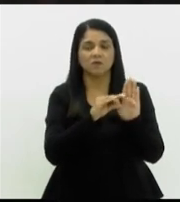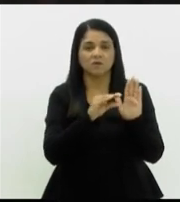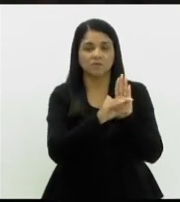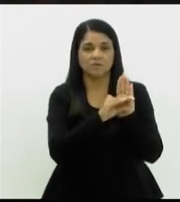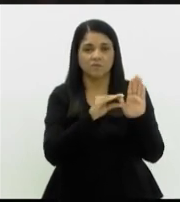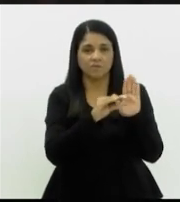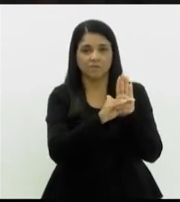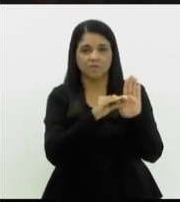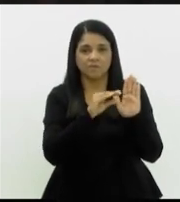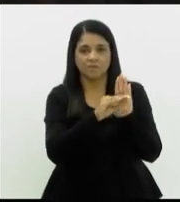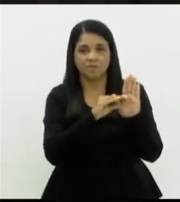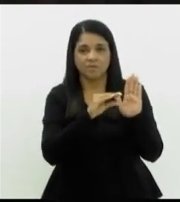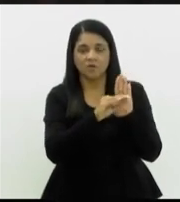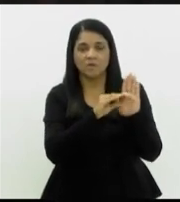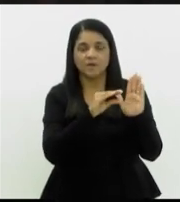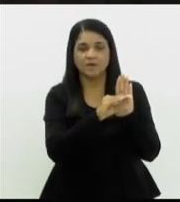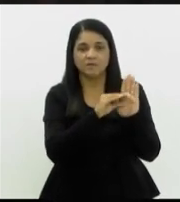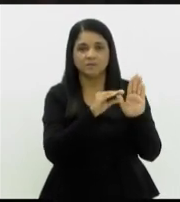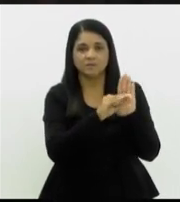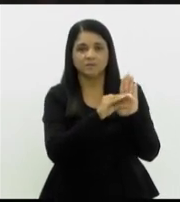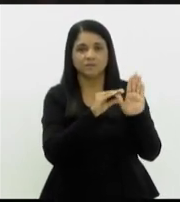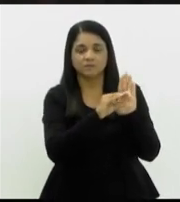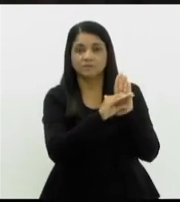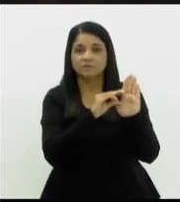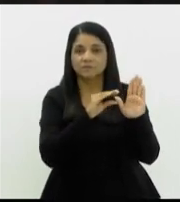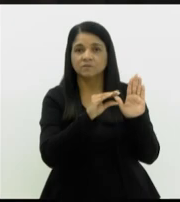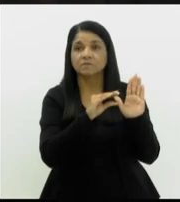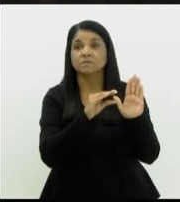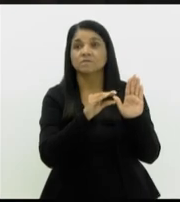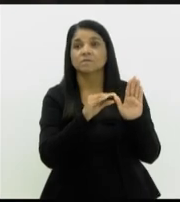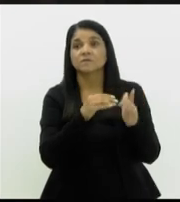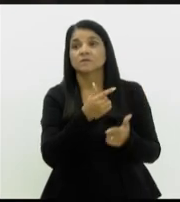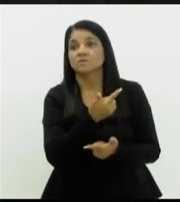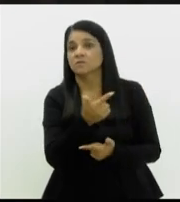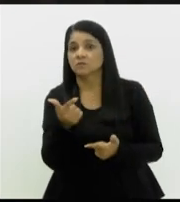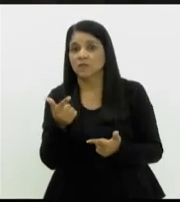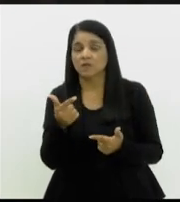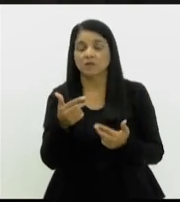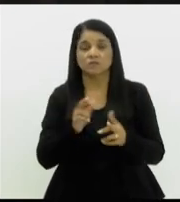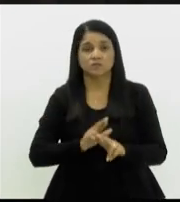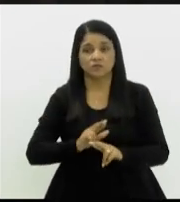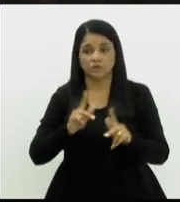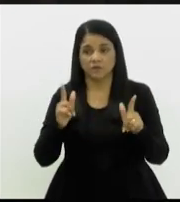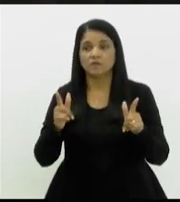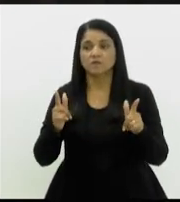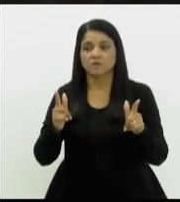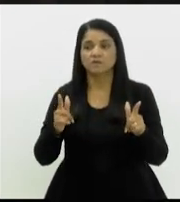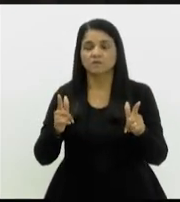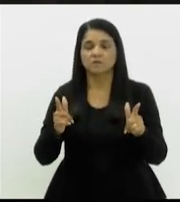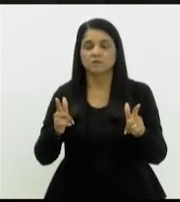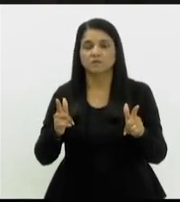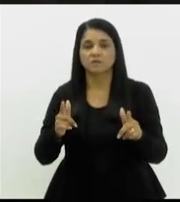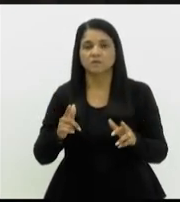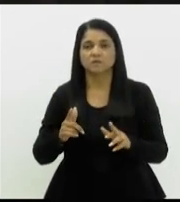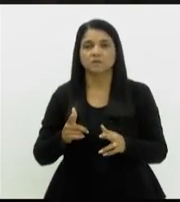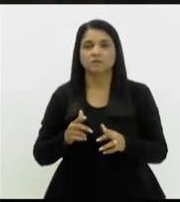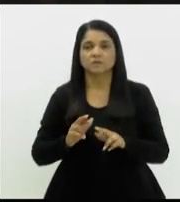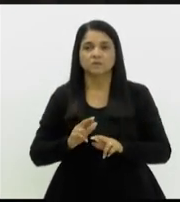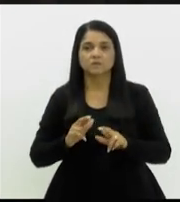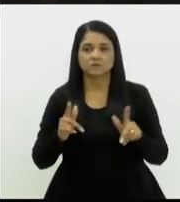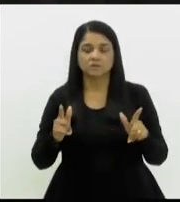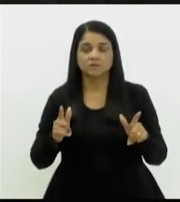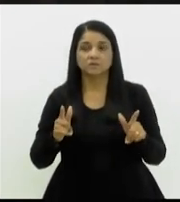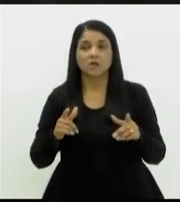que não haja mais diferenças nessas cobranças.